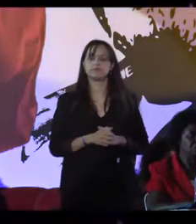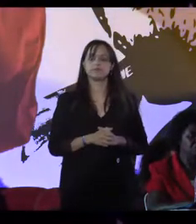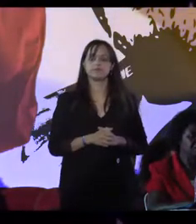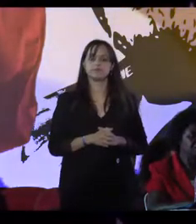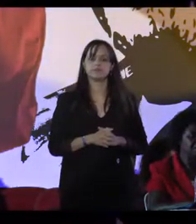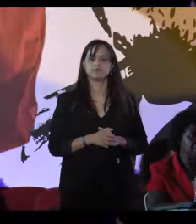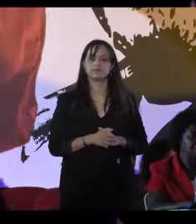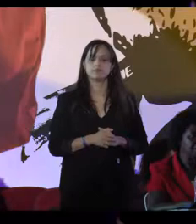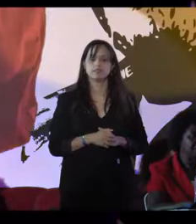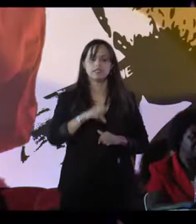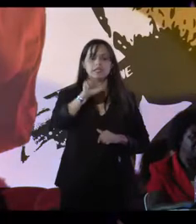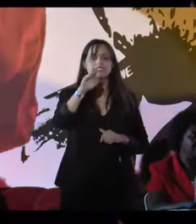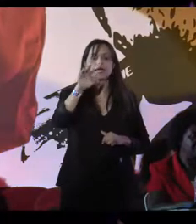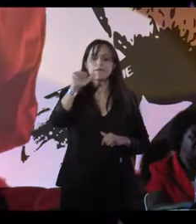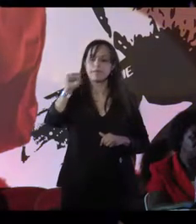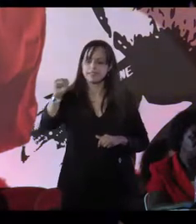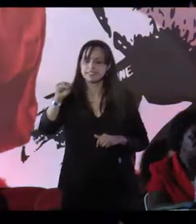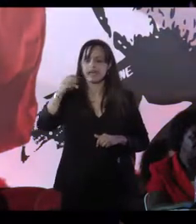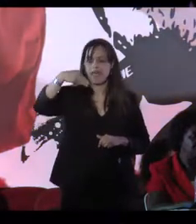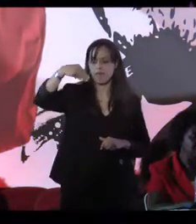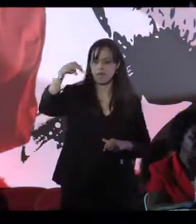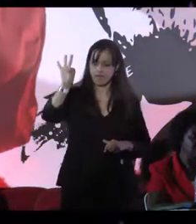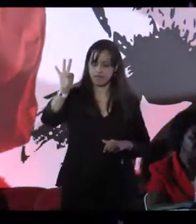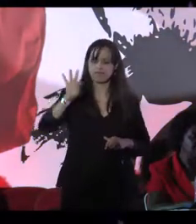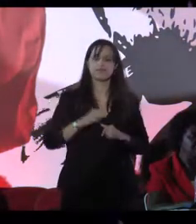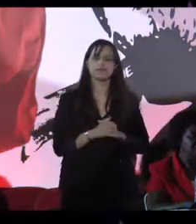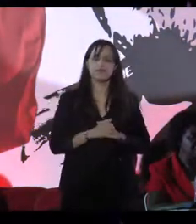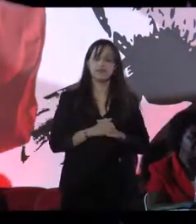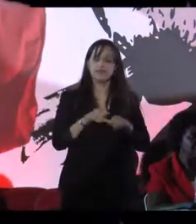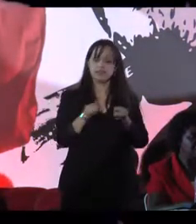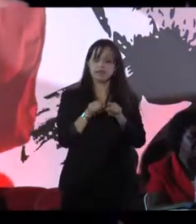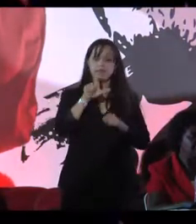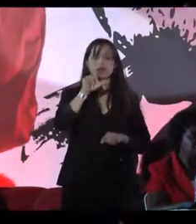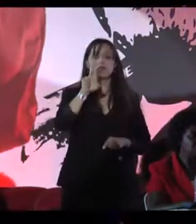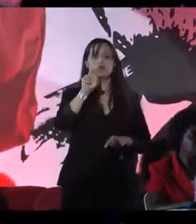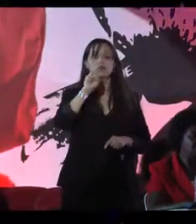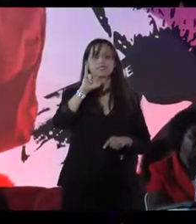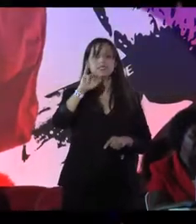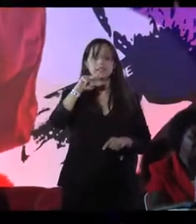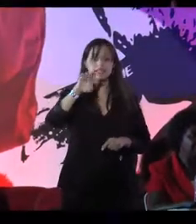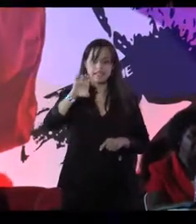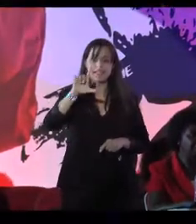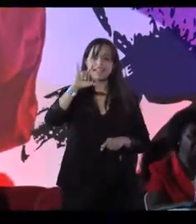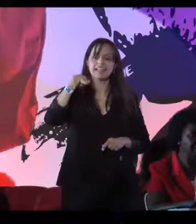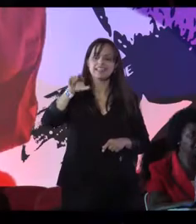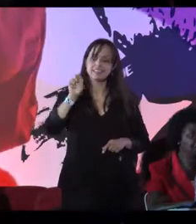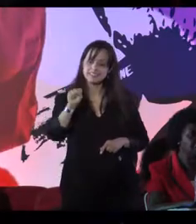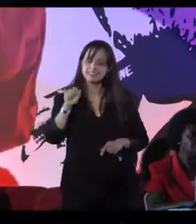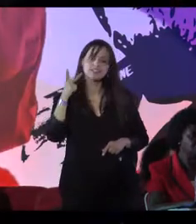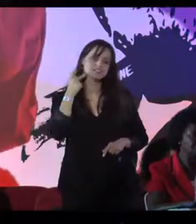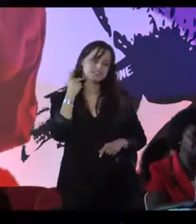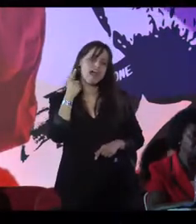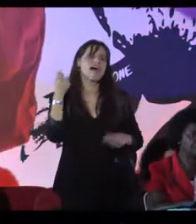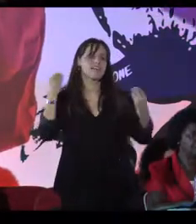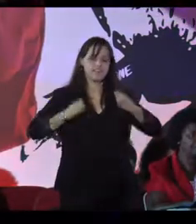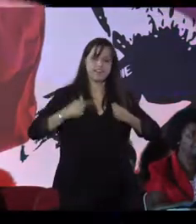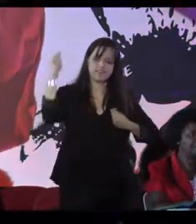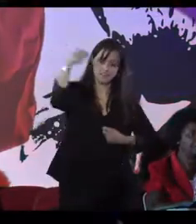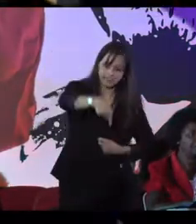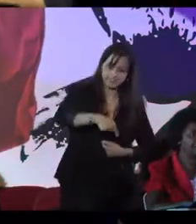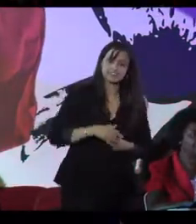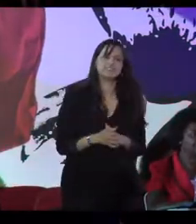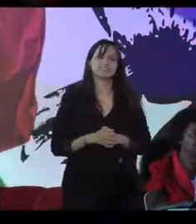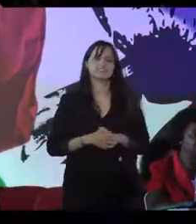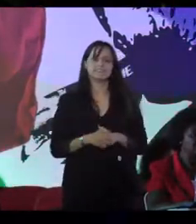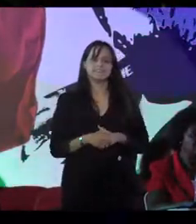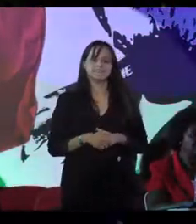Paulo, Ságuas, do Mato Grosso, Luziane Lins, do Ceará, e por aí vai. Ao longo do nosso ato, nós